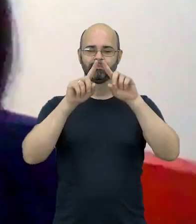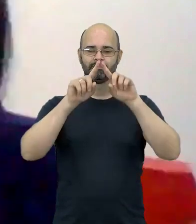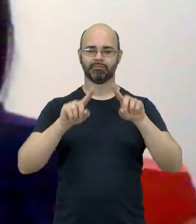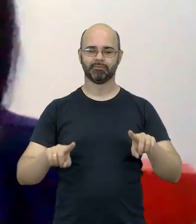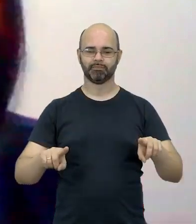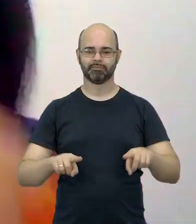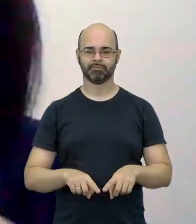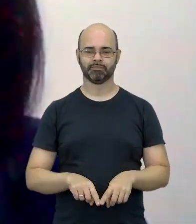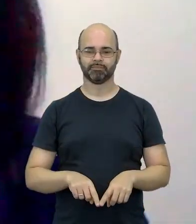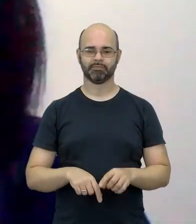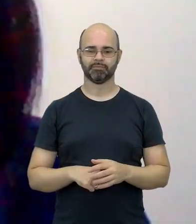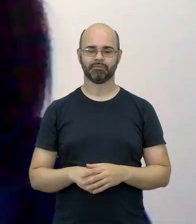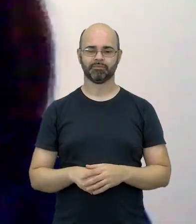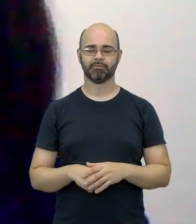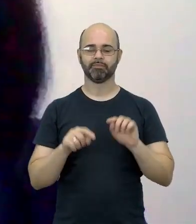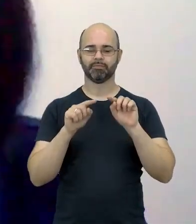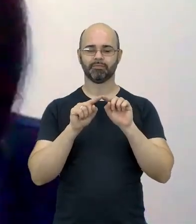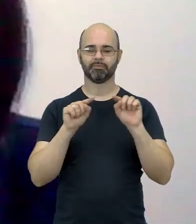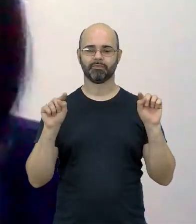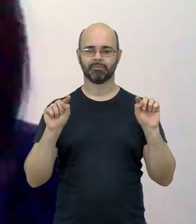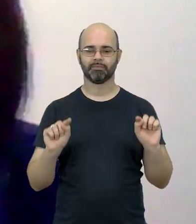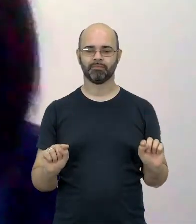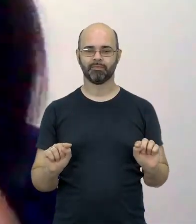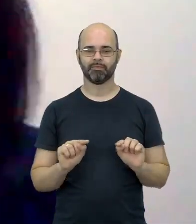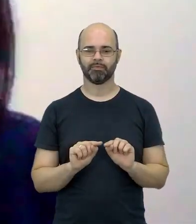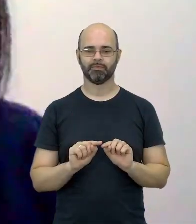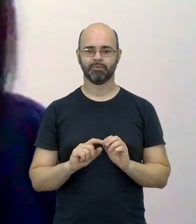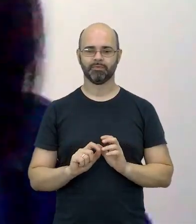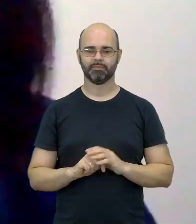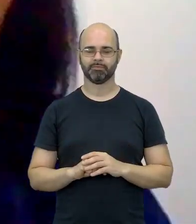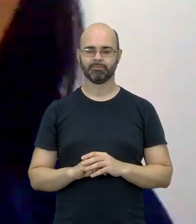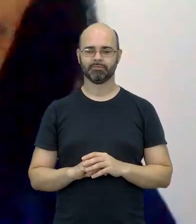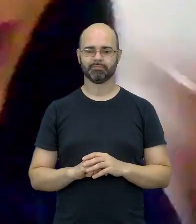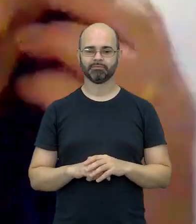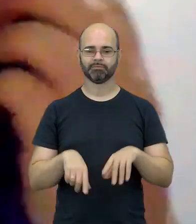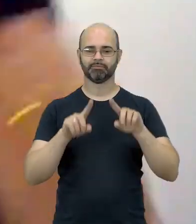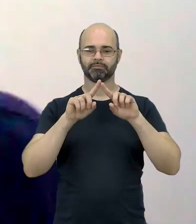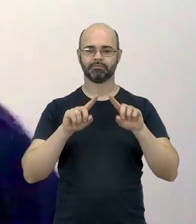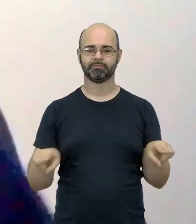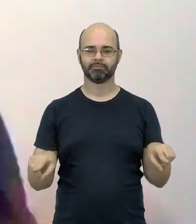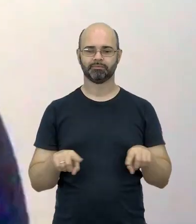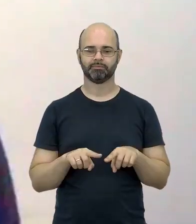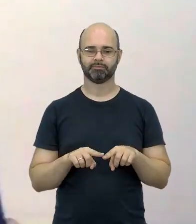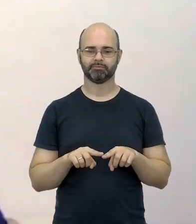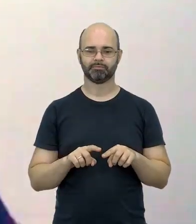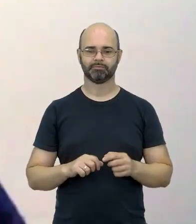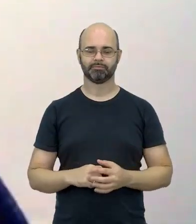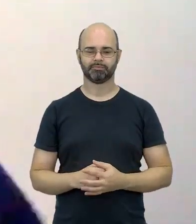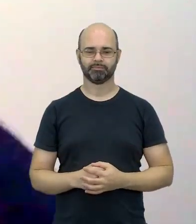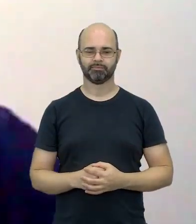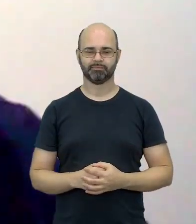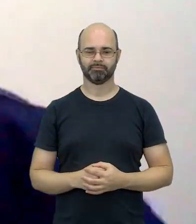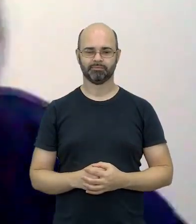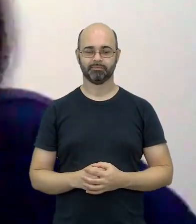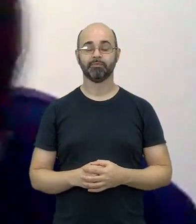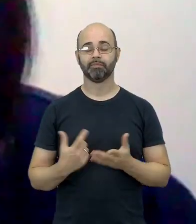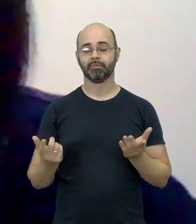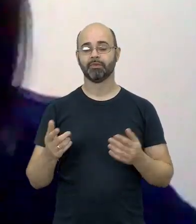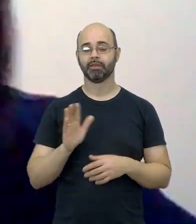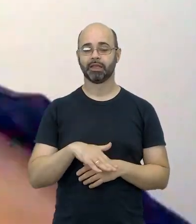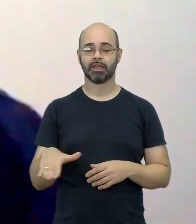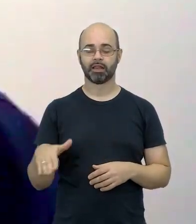losango, um quadrado e um triângulo, tá? Então, a ideia, no fundo, é que as crianças possam...